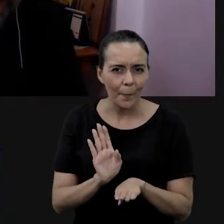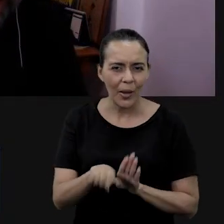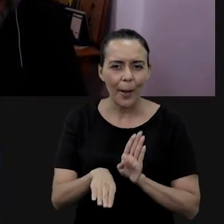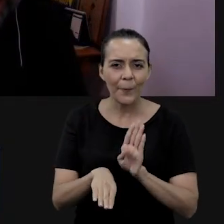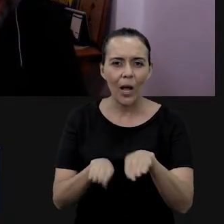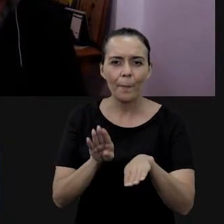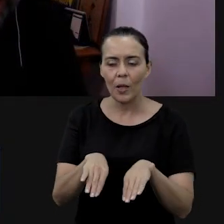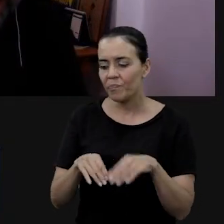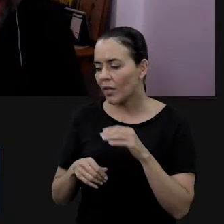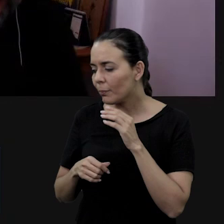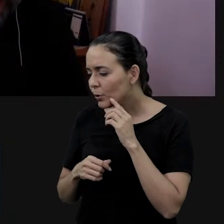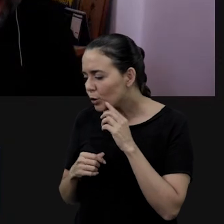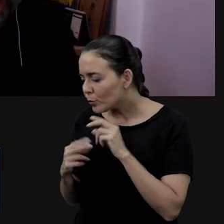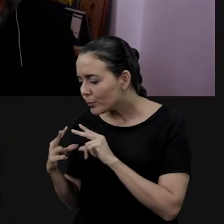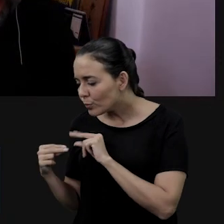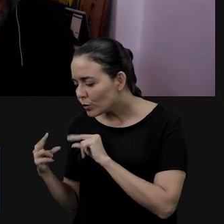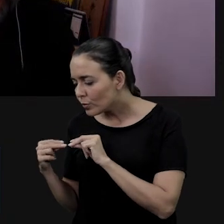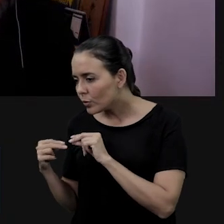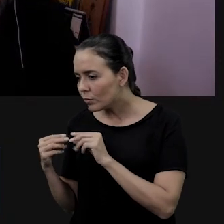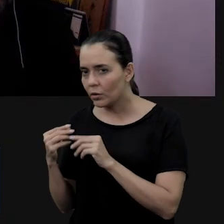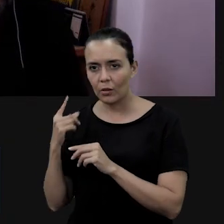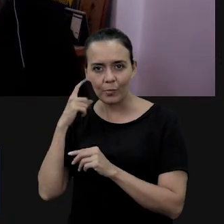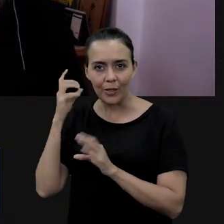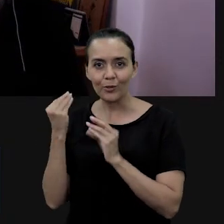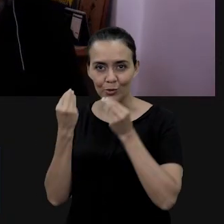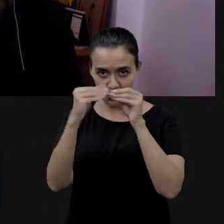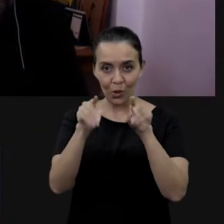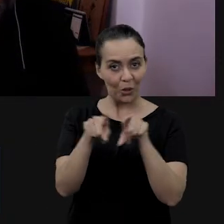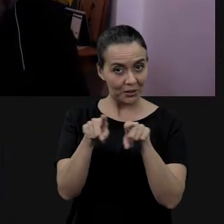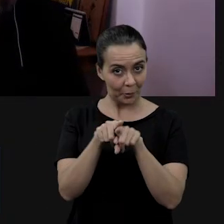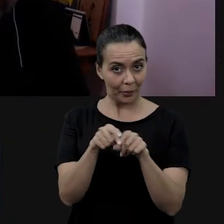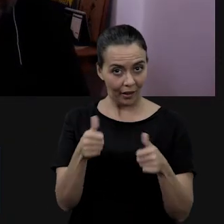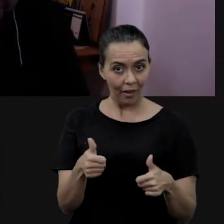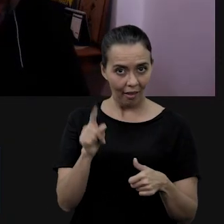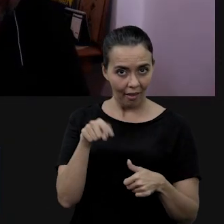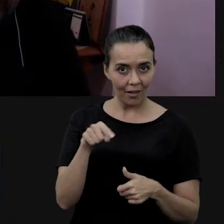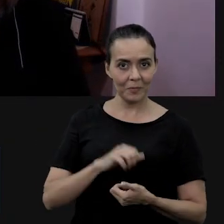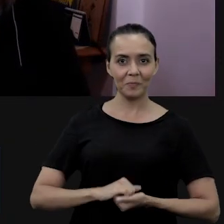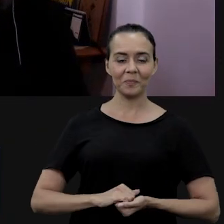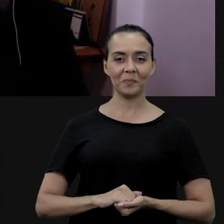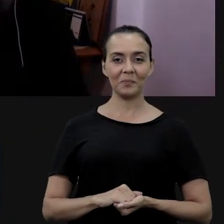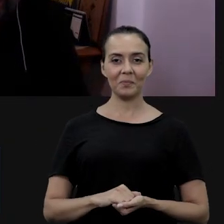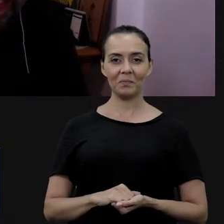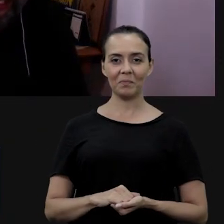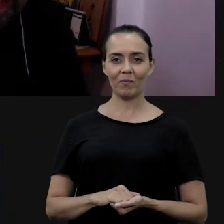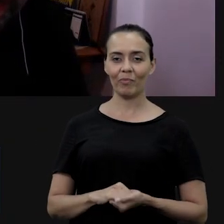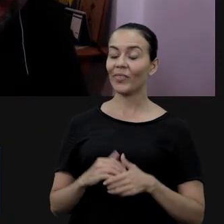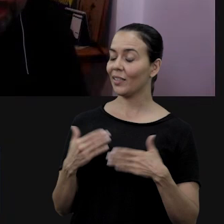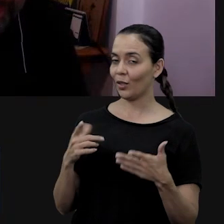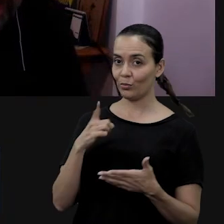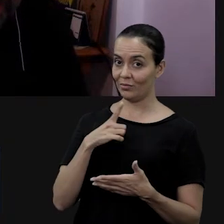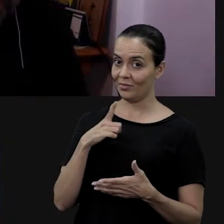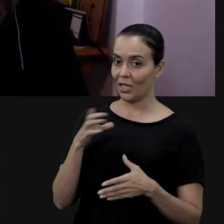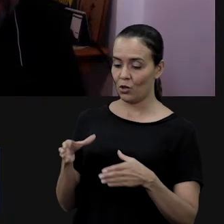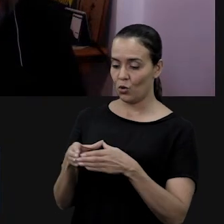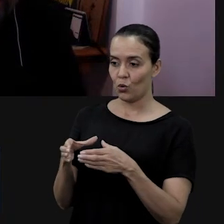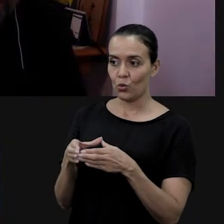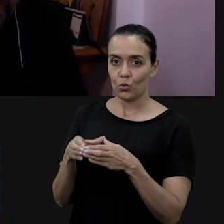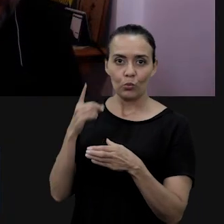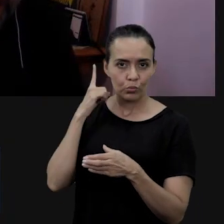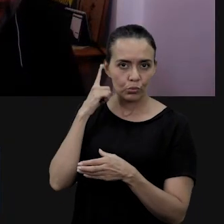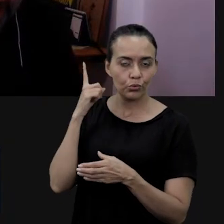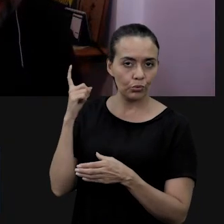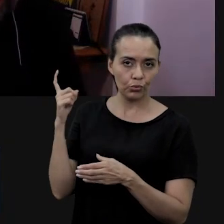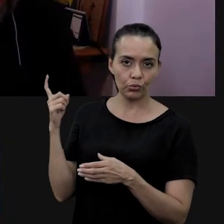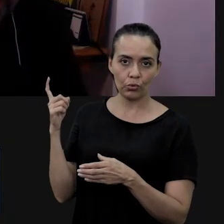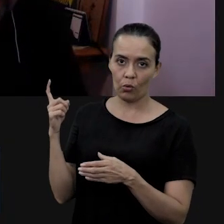do pessoal falando no refeitório lá no fundo, esse tipo de coisa? Isso. Bom, assim, temos. As equipes de som